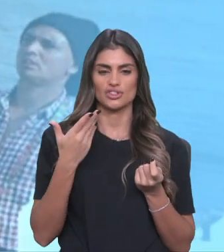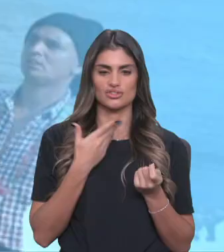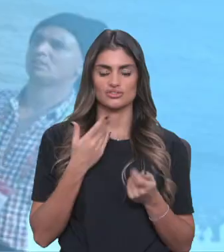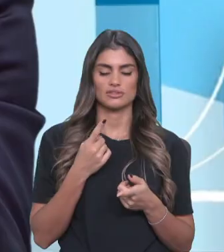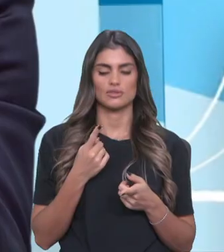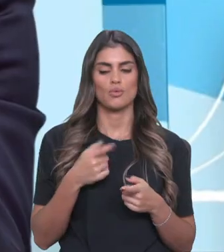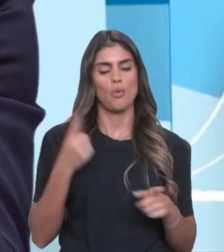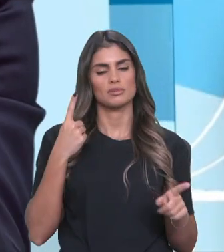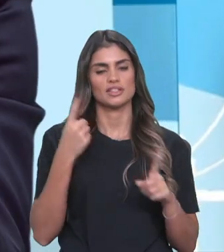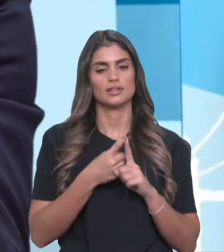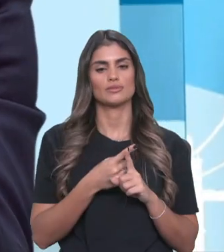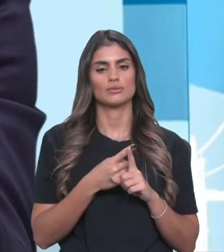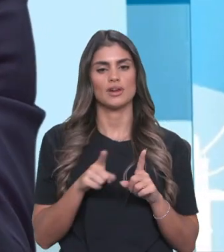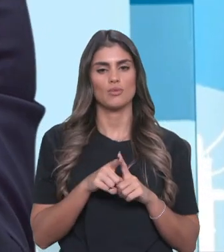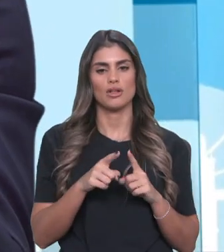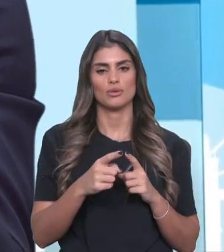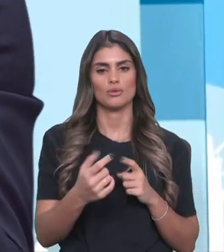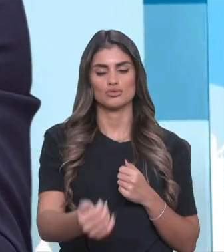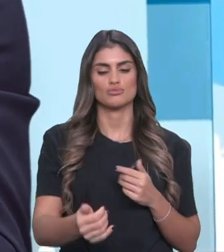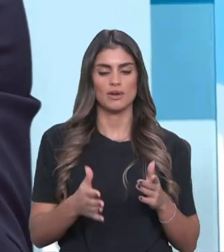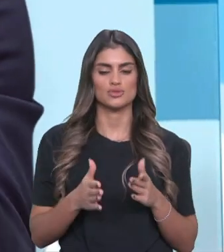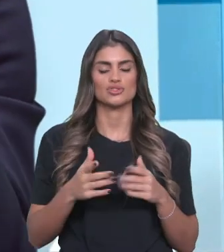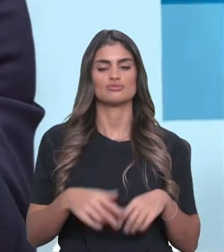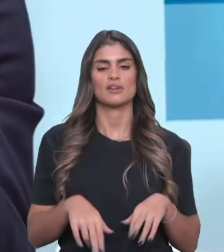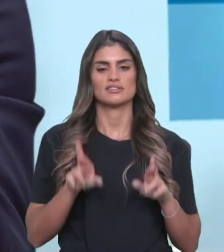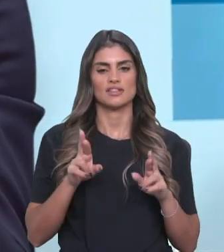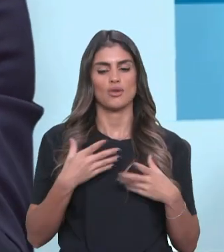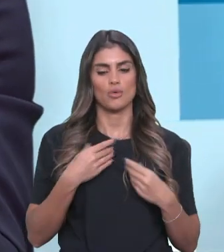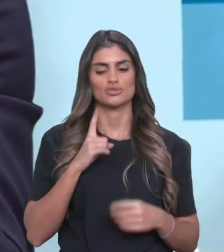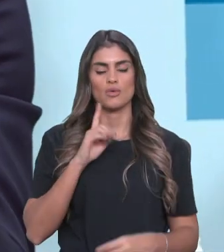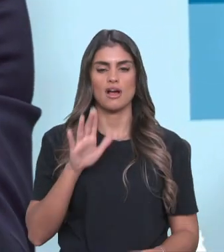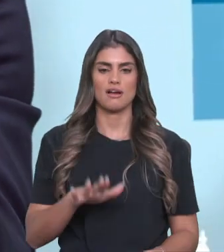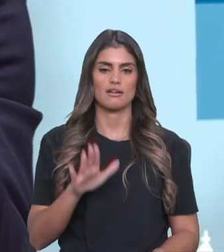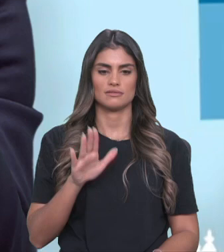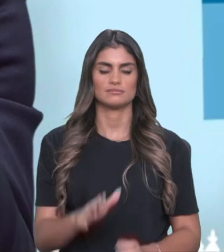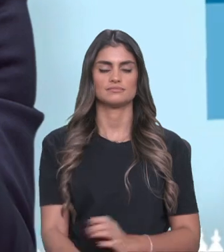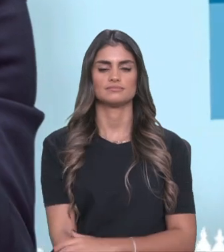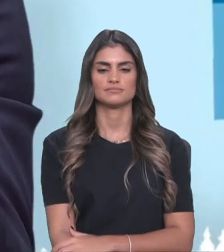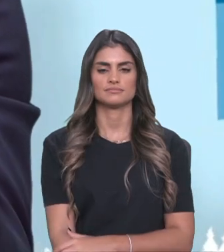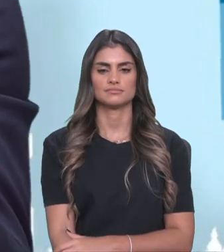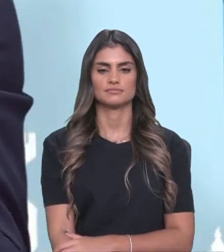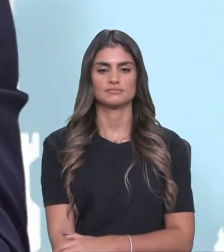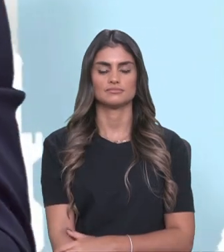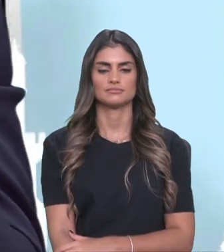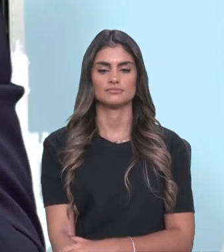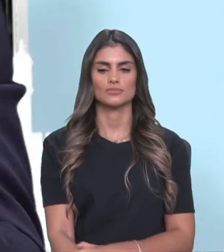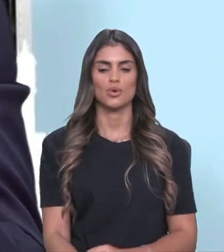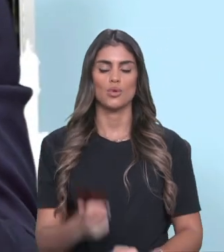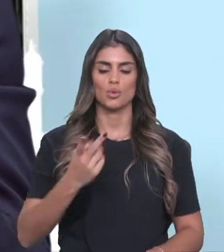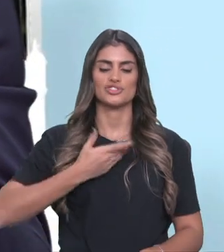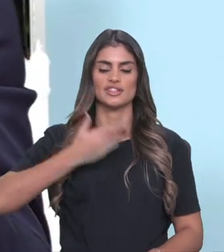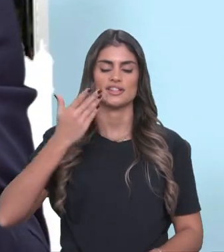lugar de esperança e um lugar onde dê gosto de estar, na possibilidade que estes 2 dias e